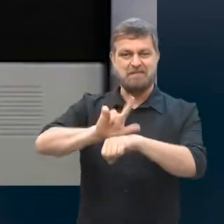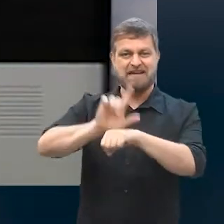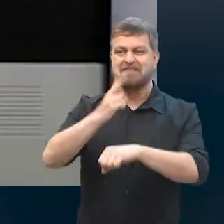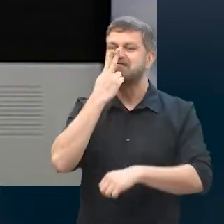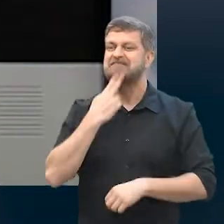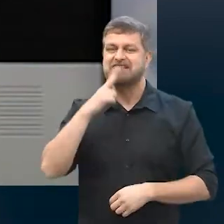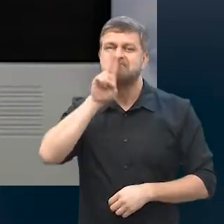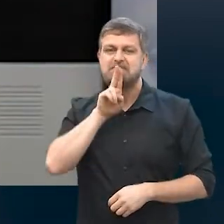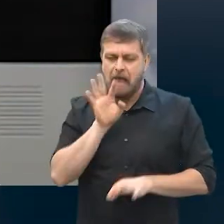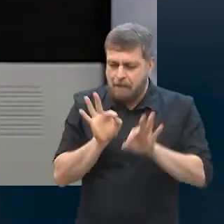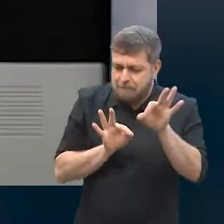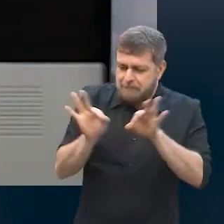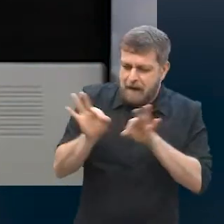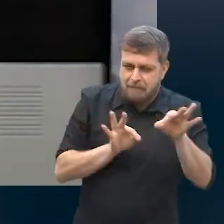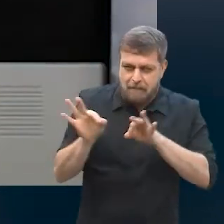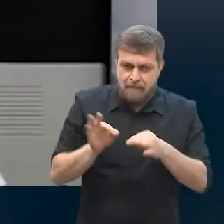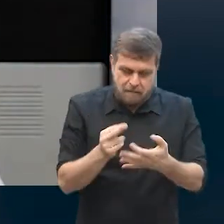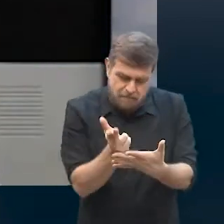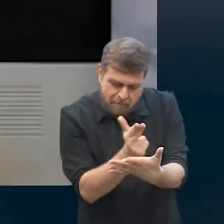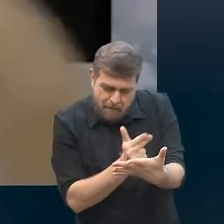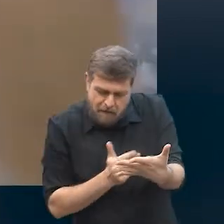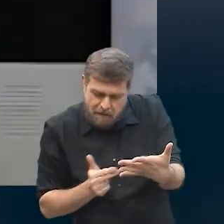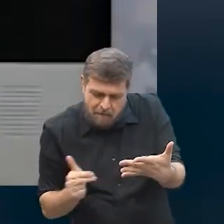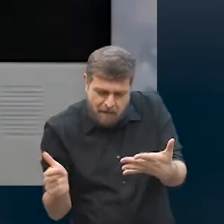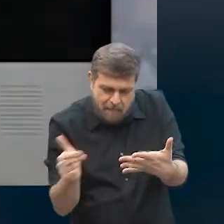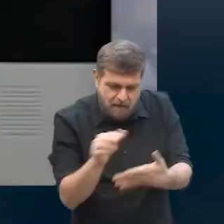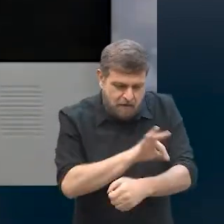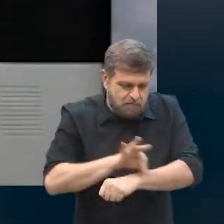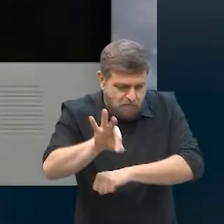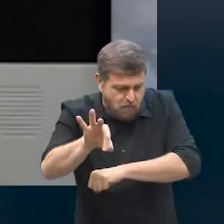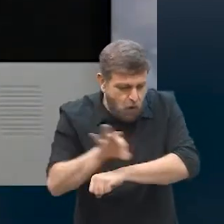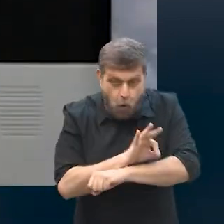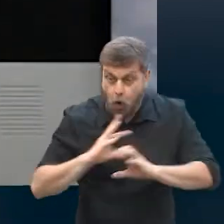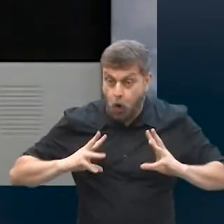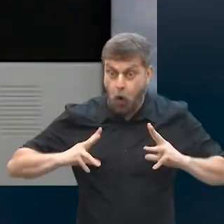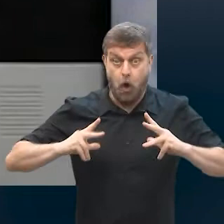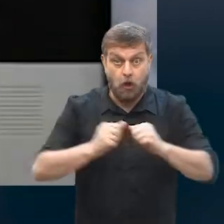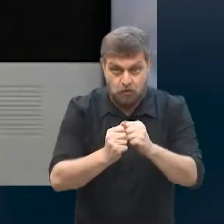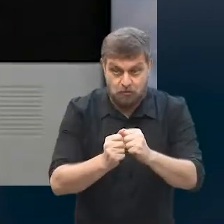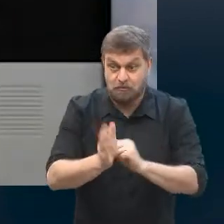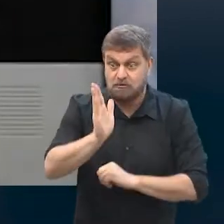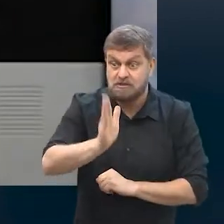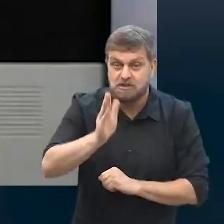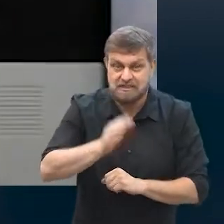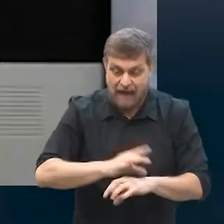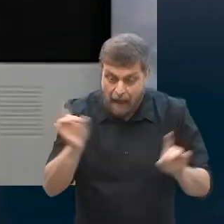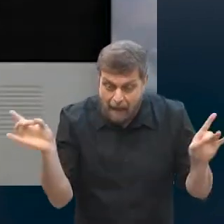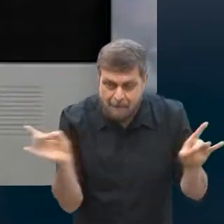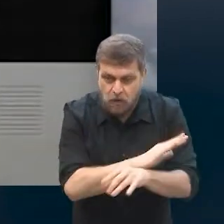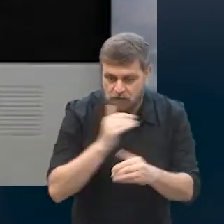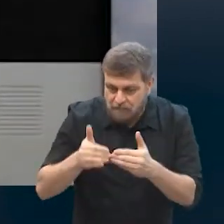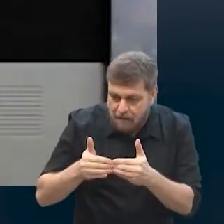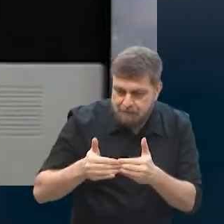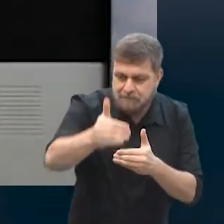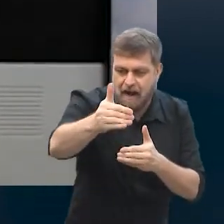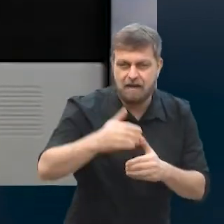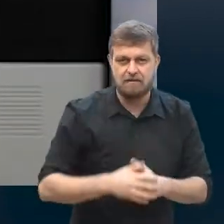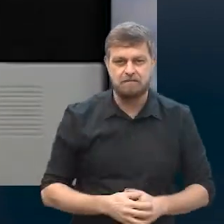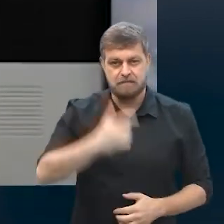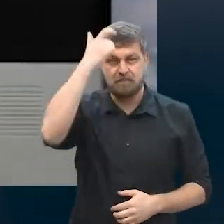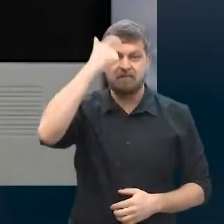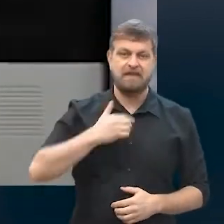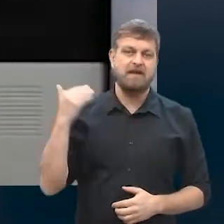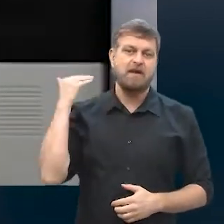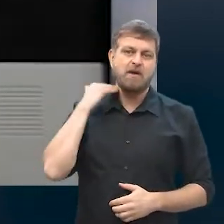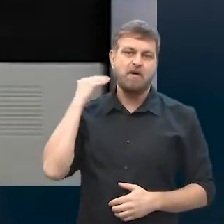toda uma planta, um projeto, ponto, equipamentos orçados, tinha tudo pronto para lançar. Como eu trabalhava em